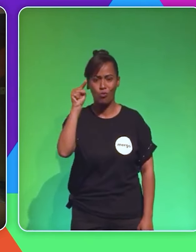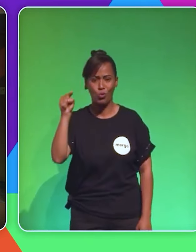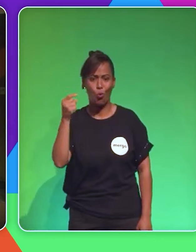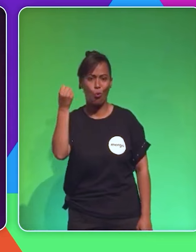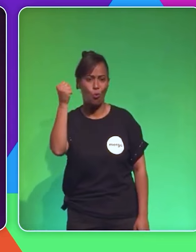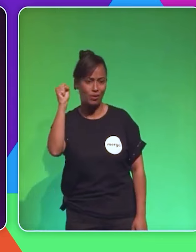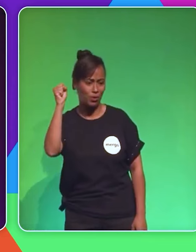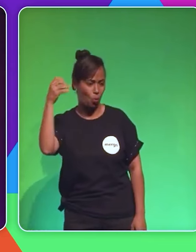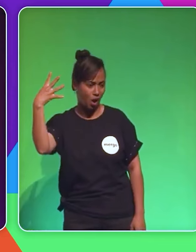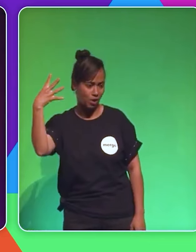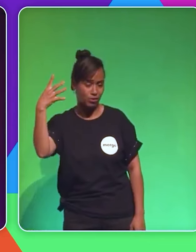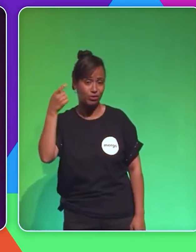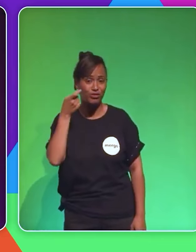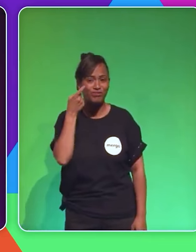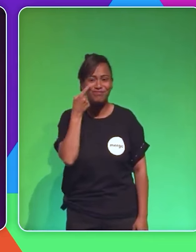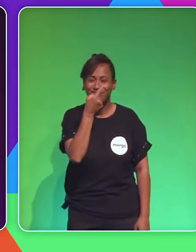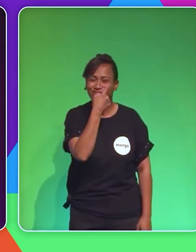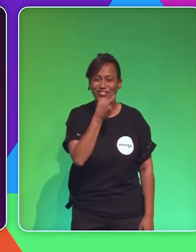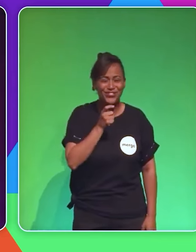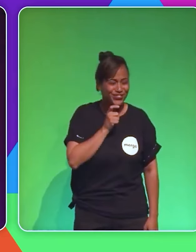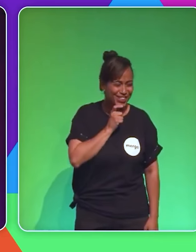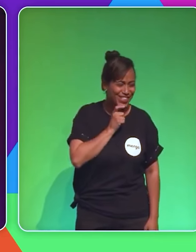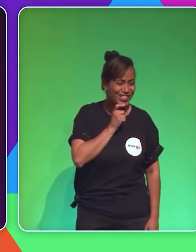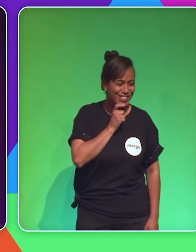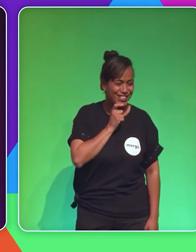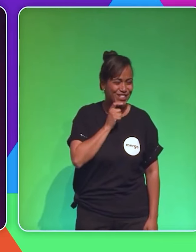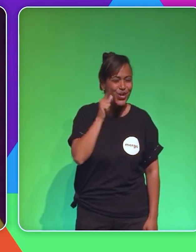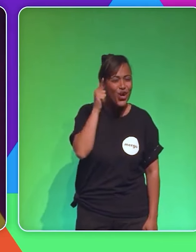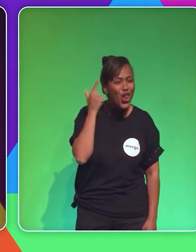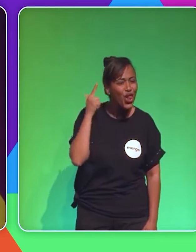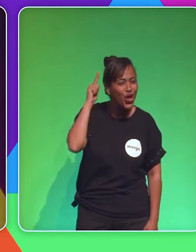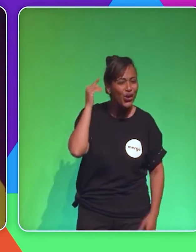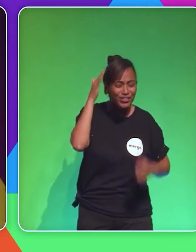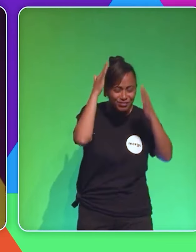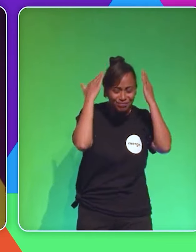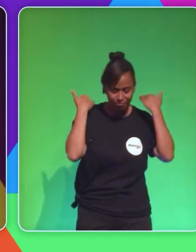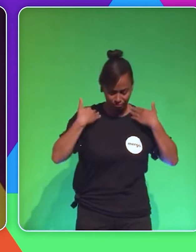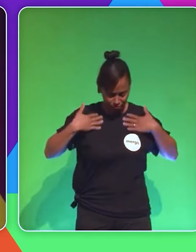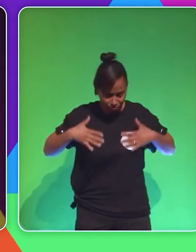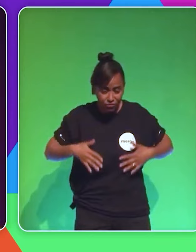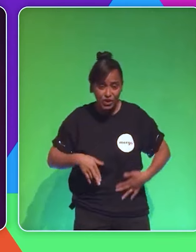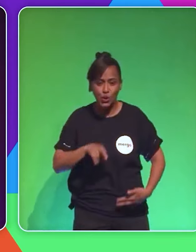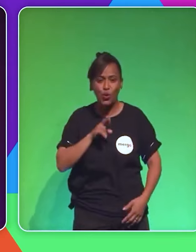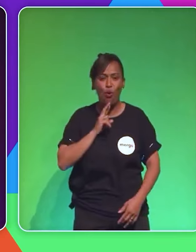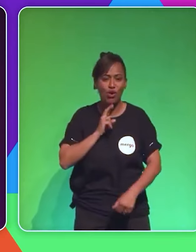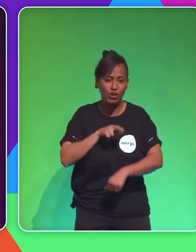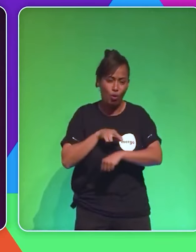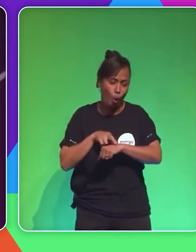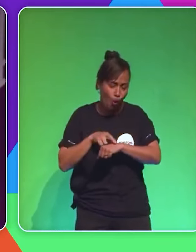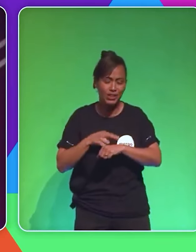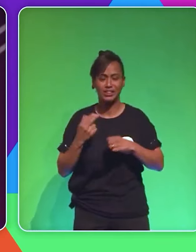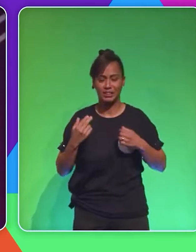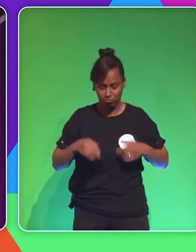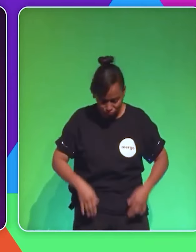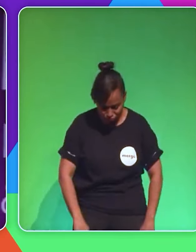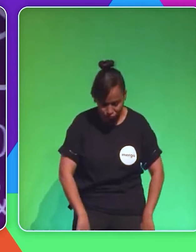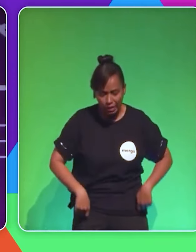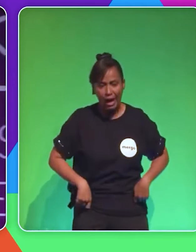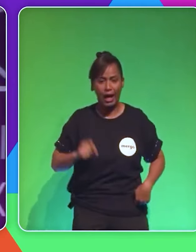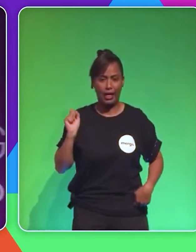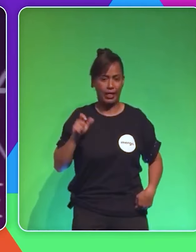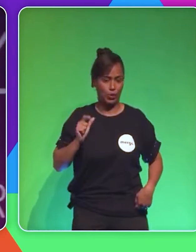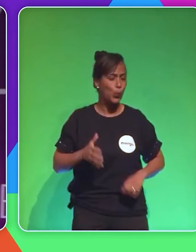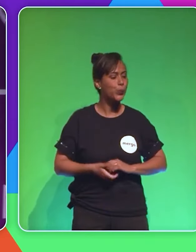cabelo loiro escuro curto tô com uma camiseta com uma camisa roxa e com uma calça jeans azul Clara